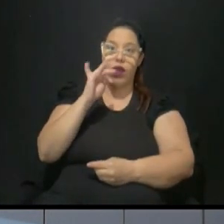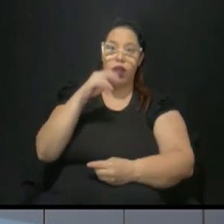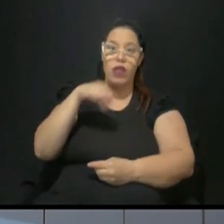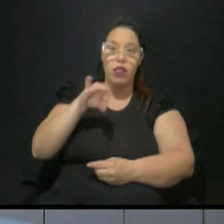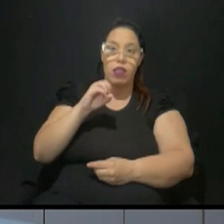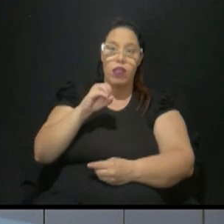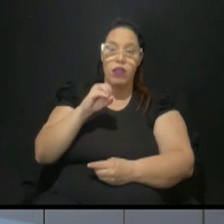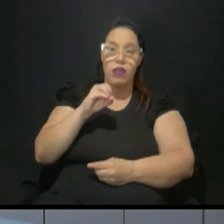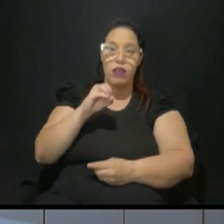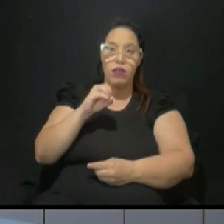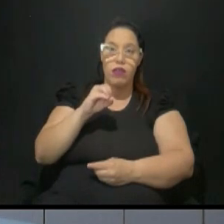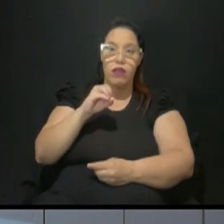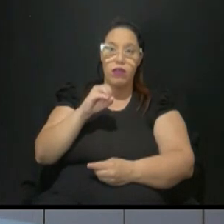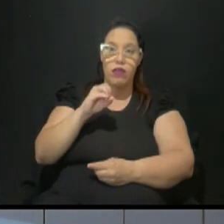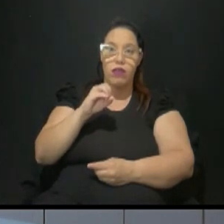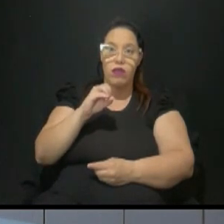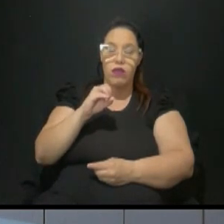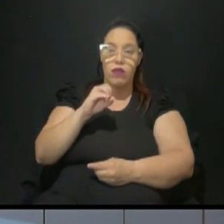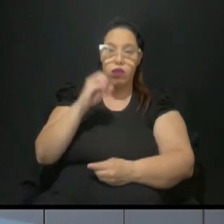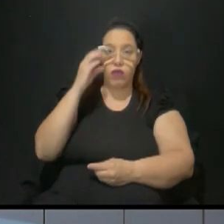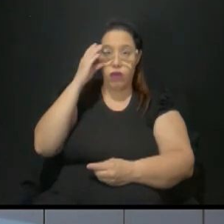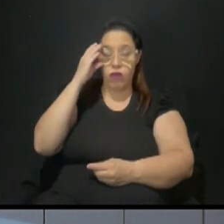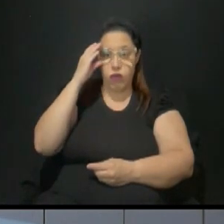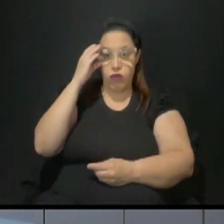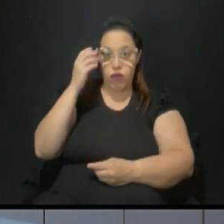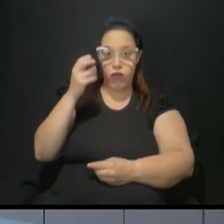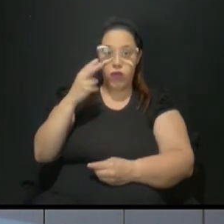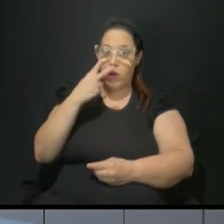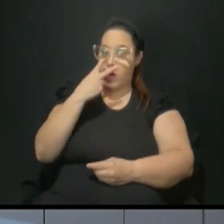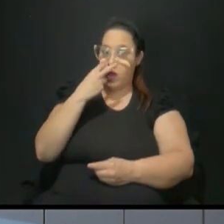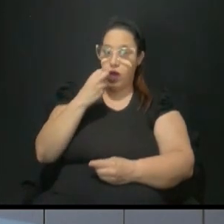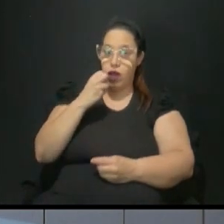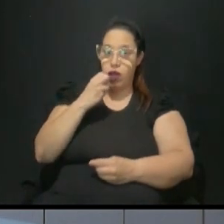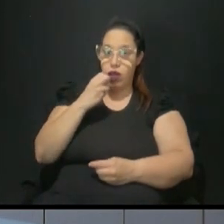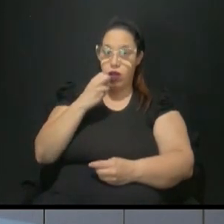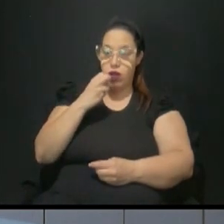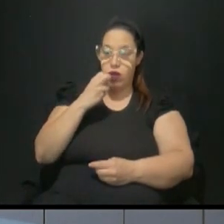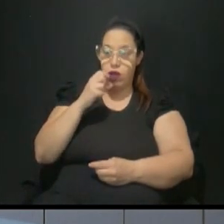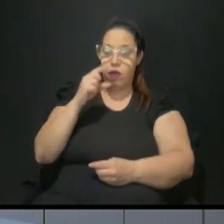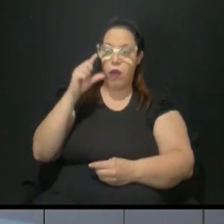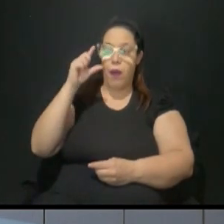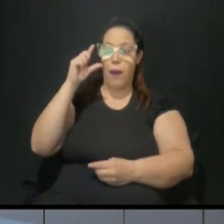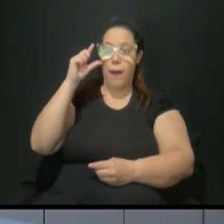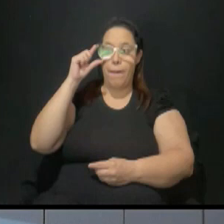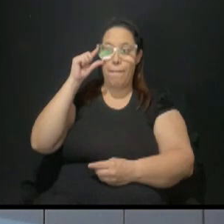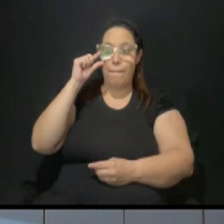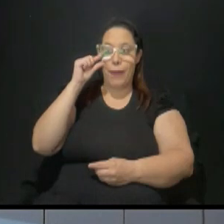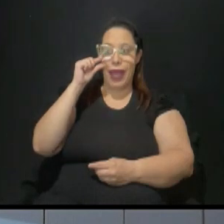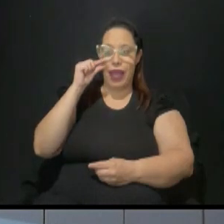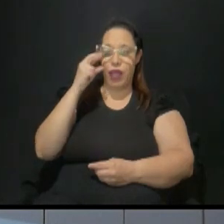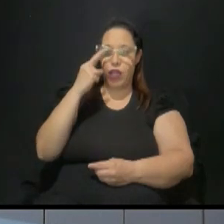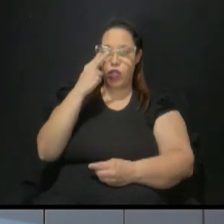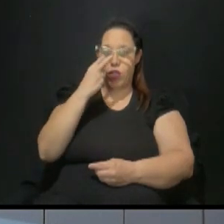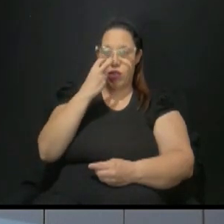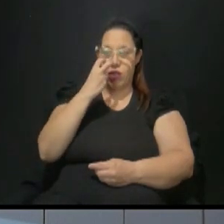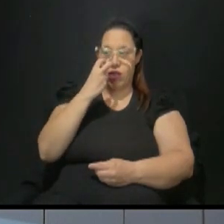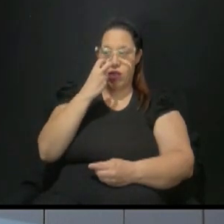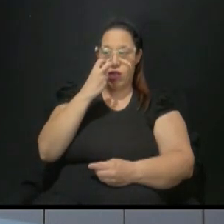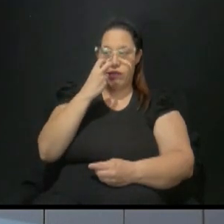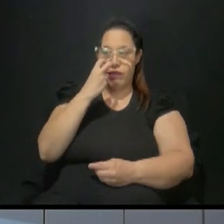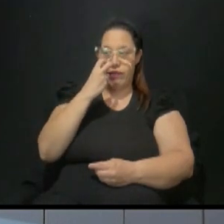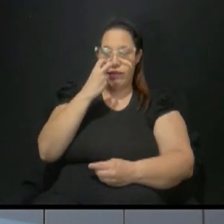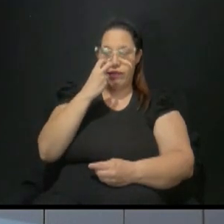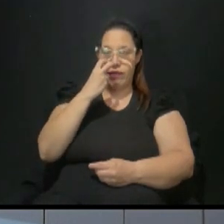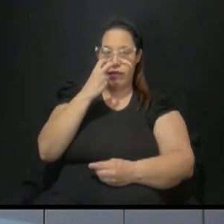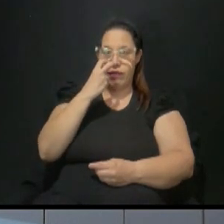geral. Os cegos totais e as pessoas que têm baixa visão. O cego total, pela regra, obrigatoriamente ele tem que correr com guia